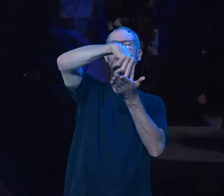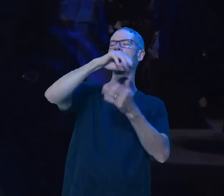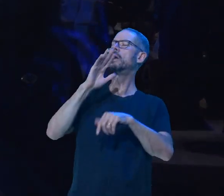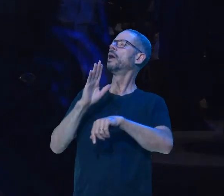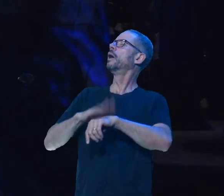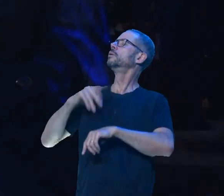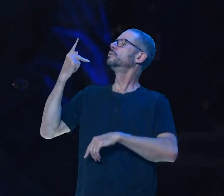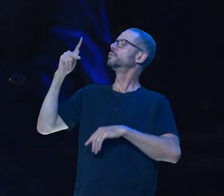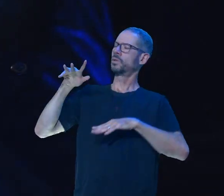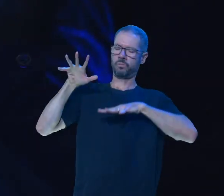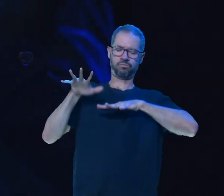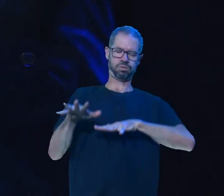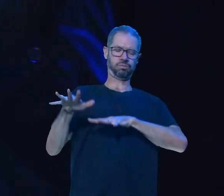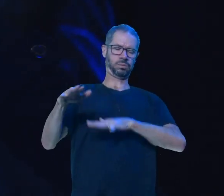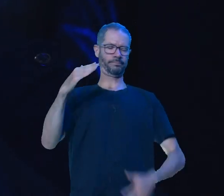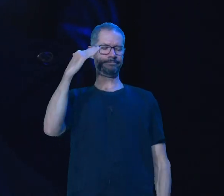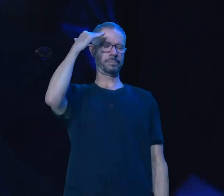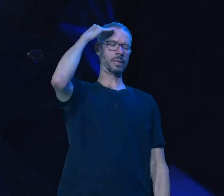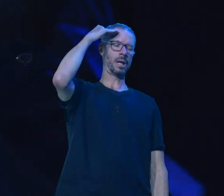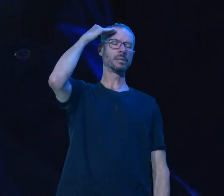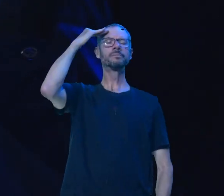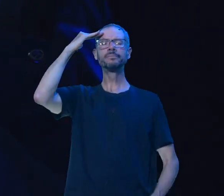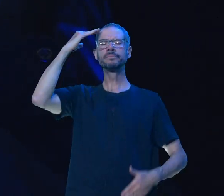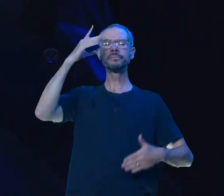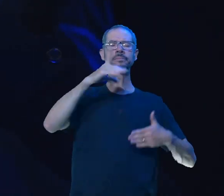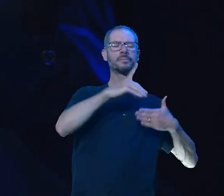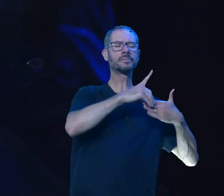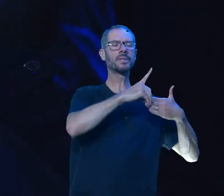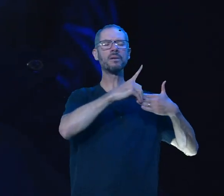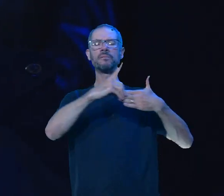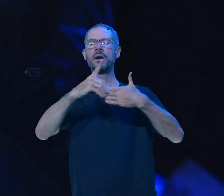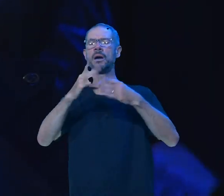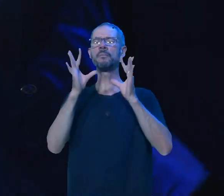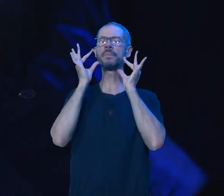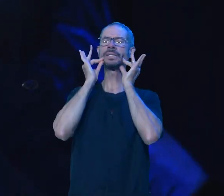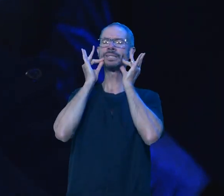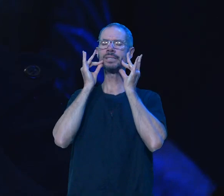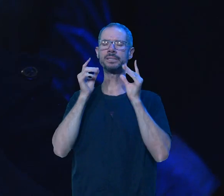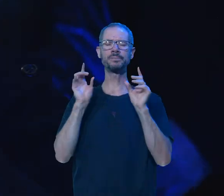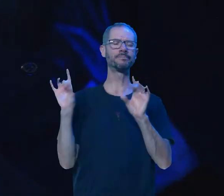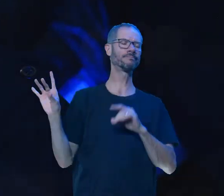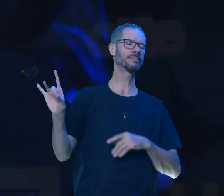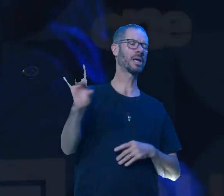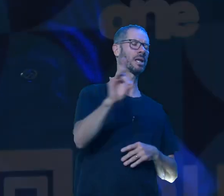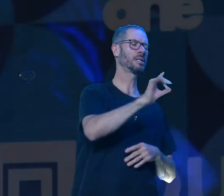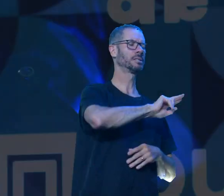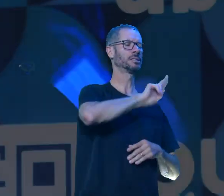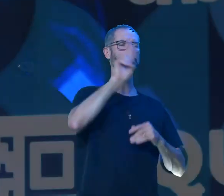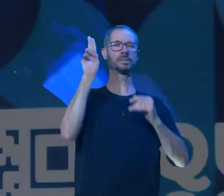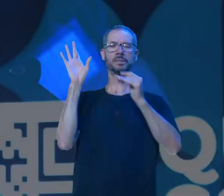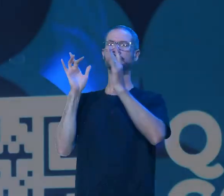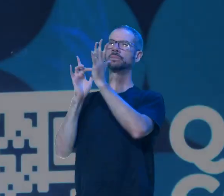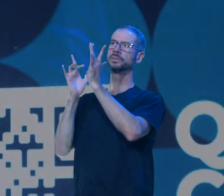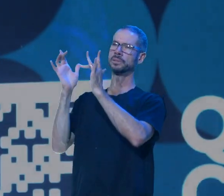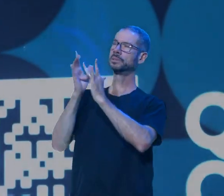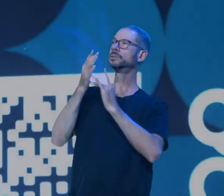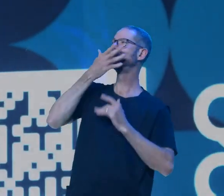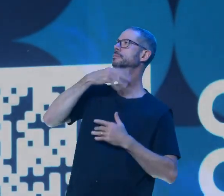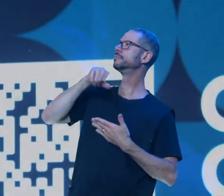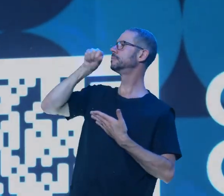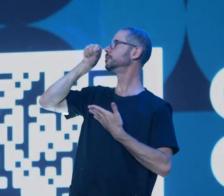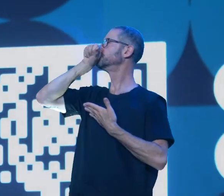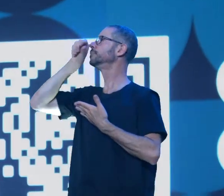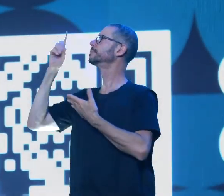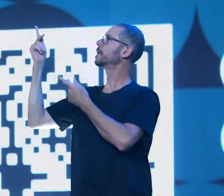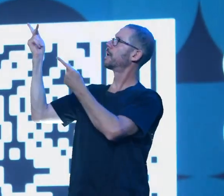teu exército, que vai levar a tua presença por onde nós formos, em nome de Jesus, Pai.